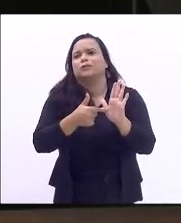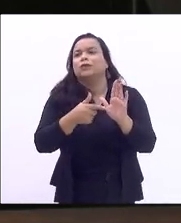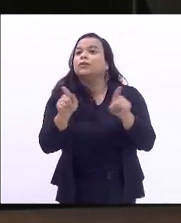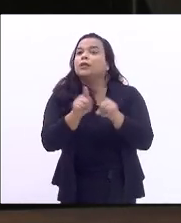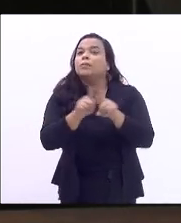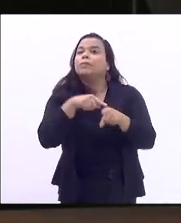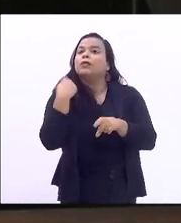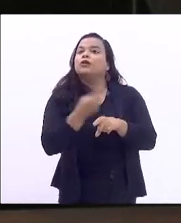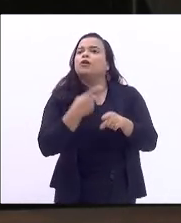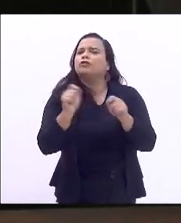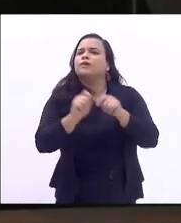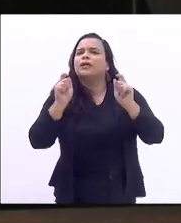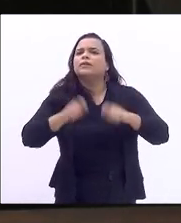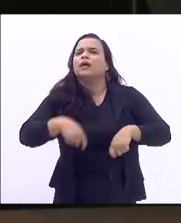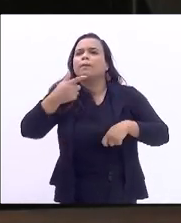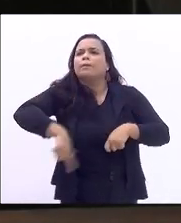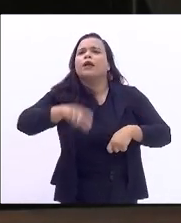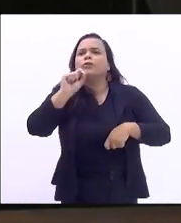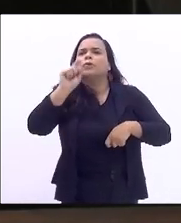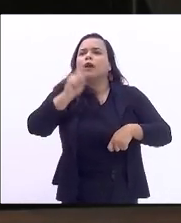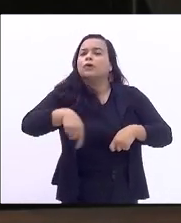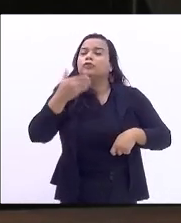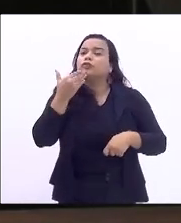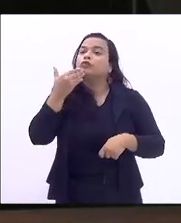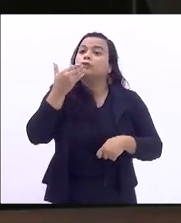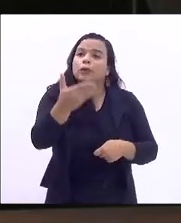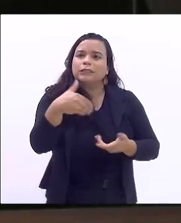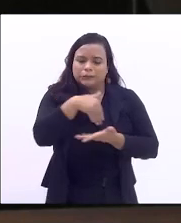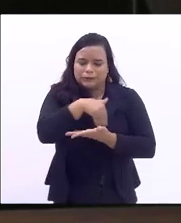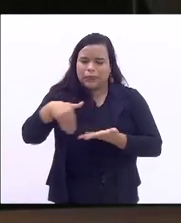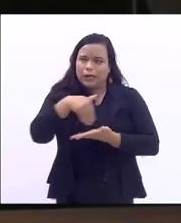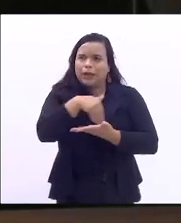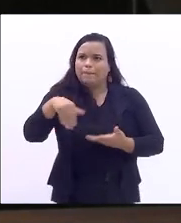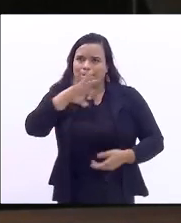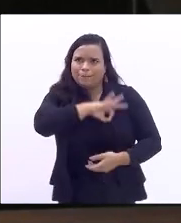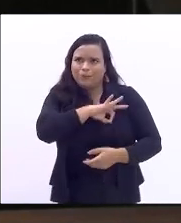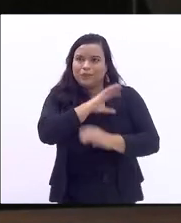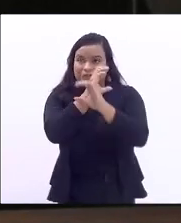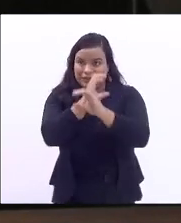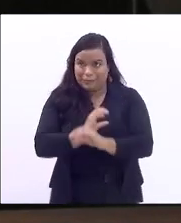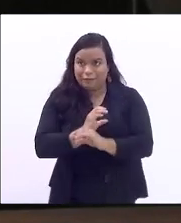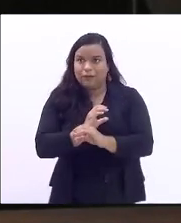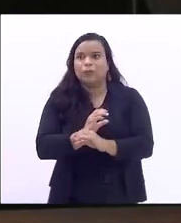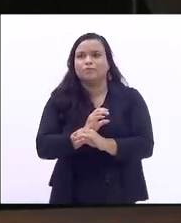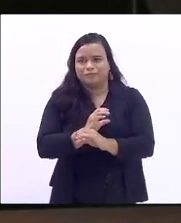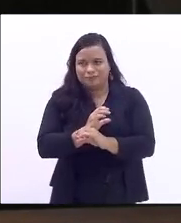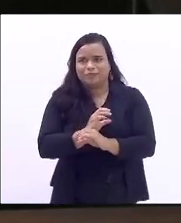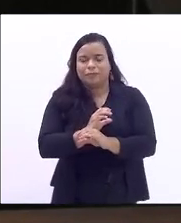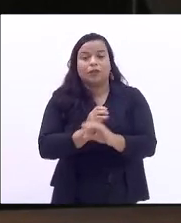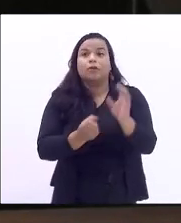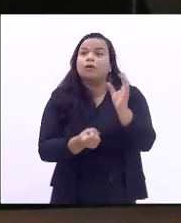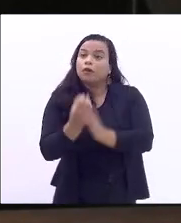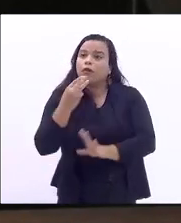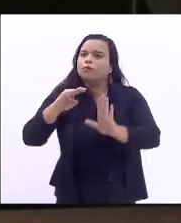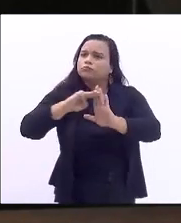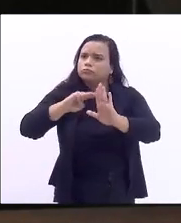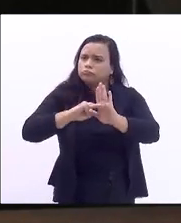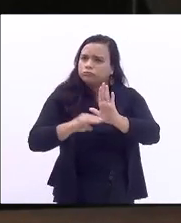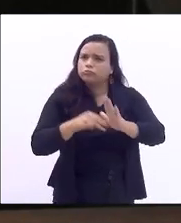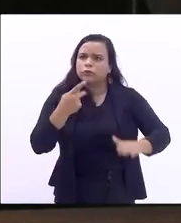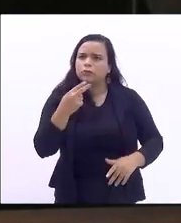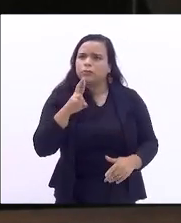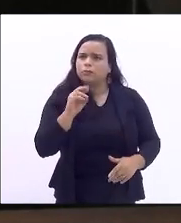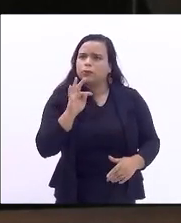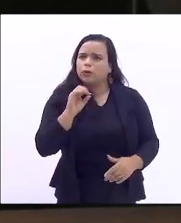é solicitar à secretaria de Polícia Civil que esse protocolo que